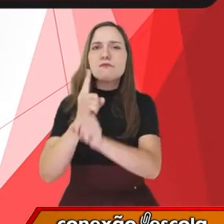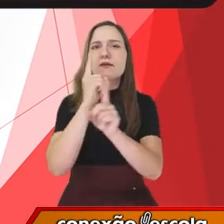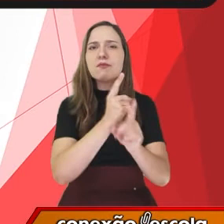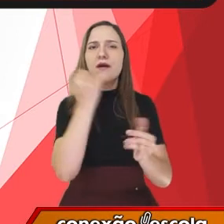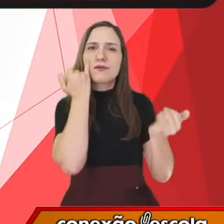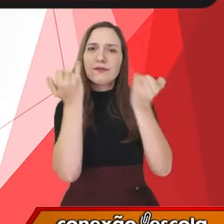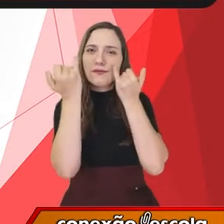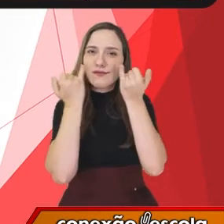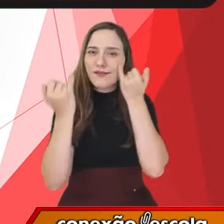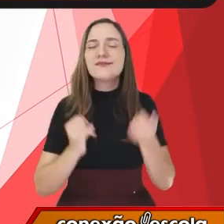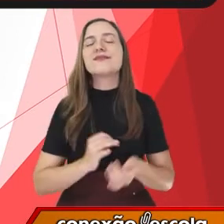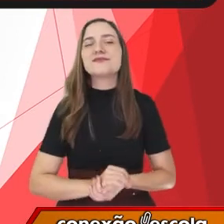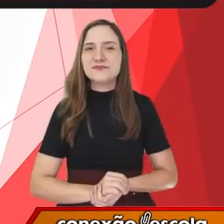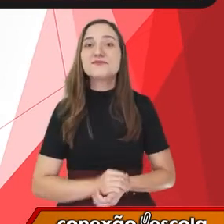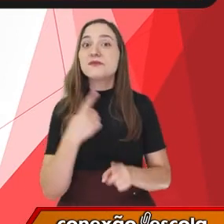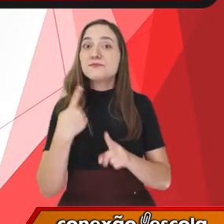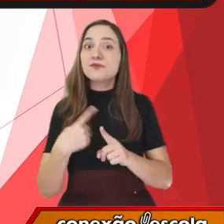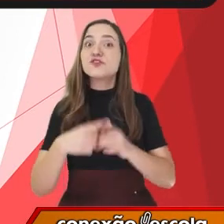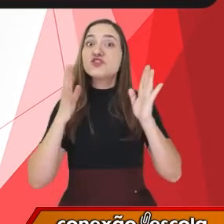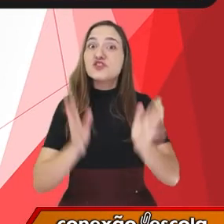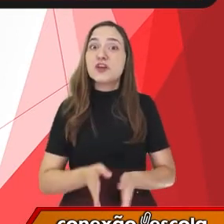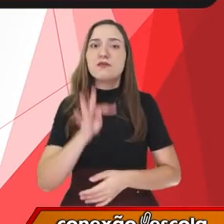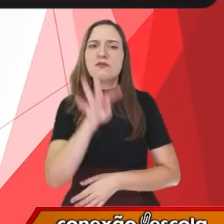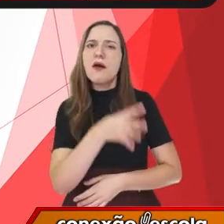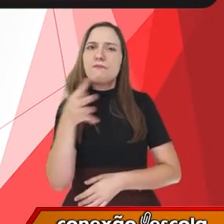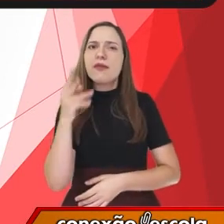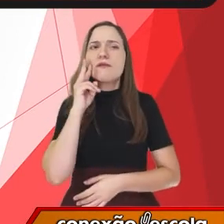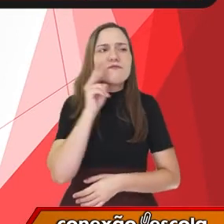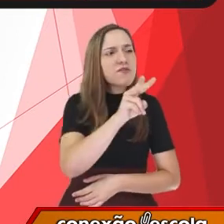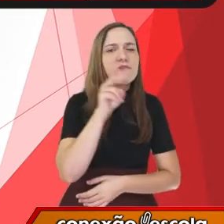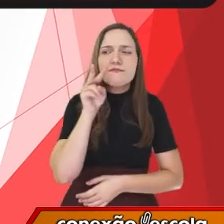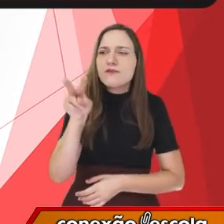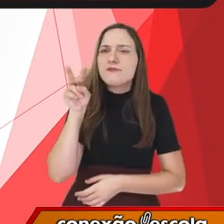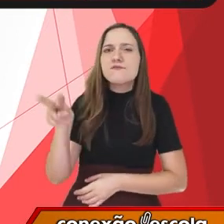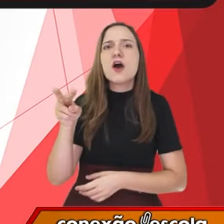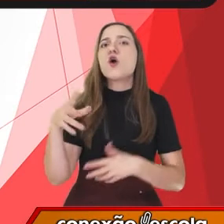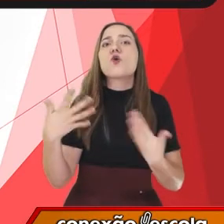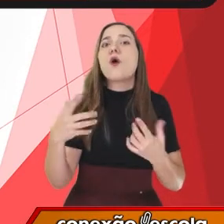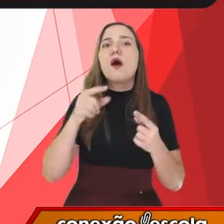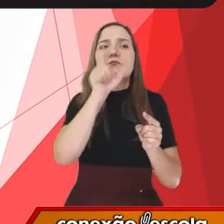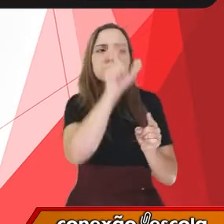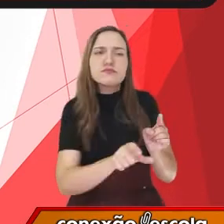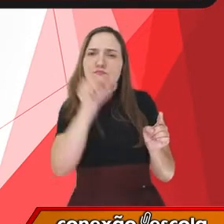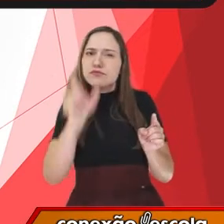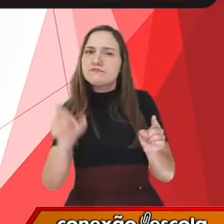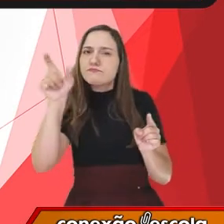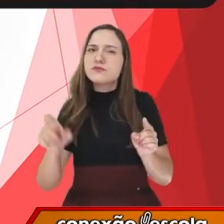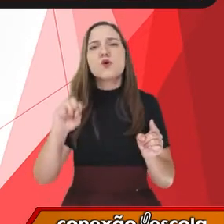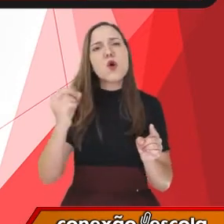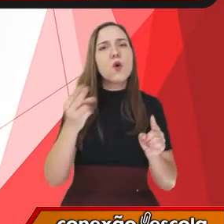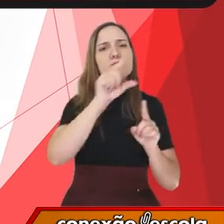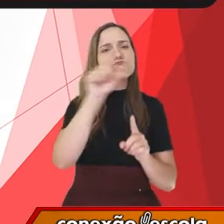de informações, uma vez que podemos concentrar nossas buscas em uma única linha